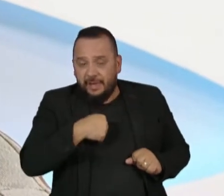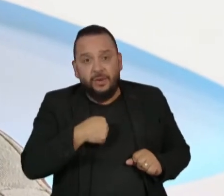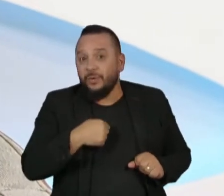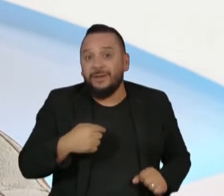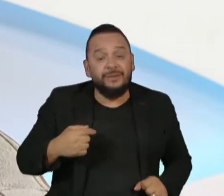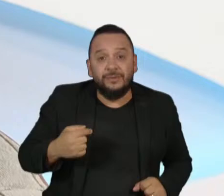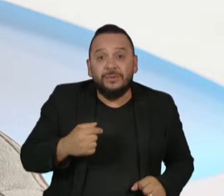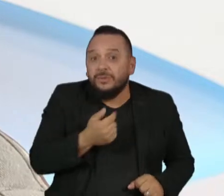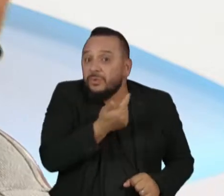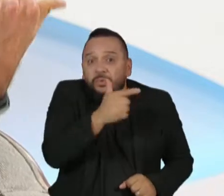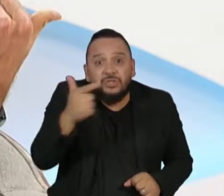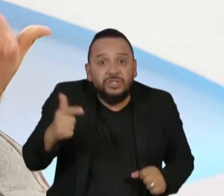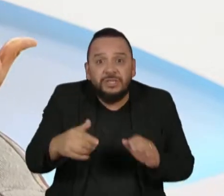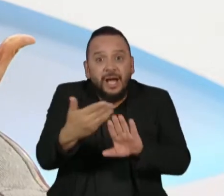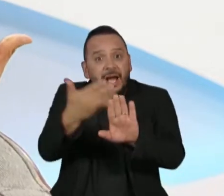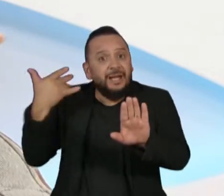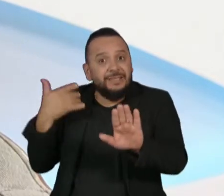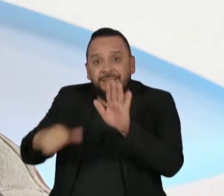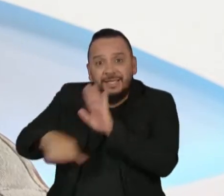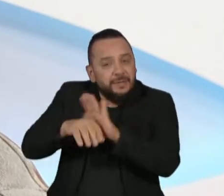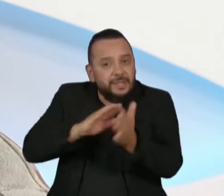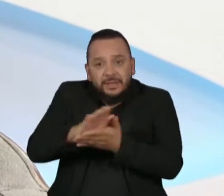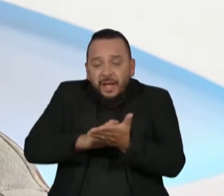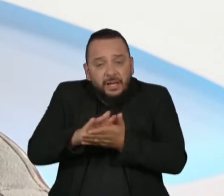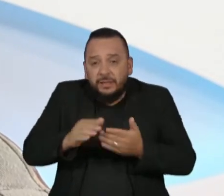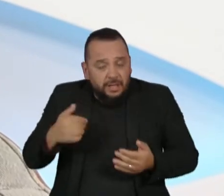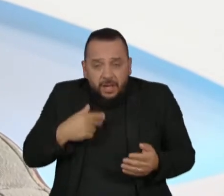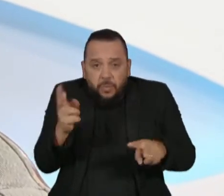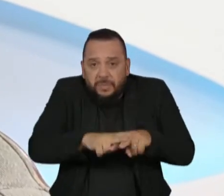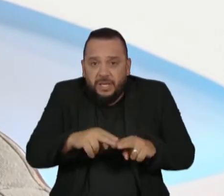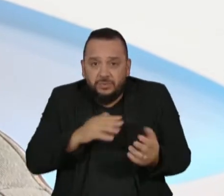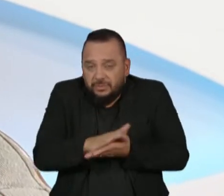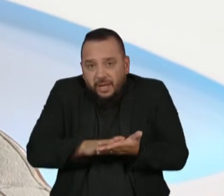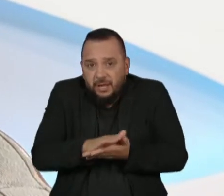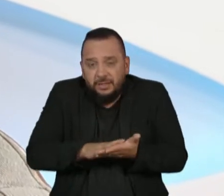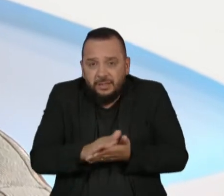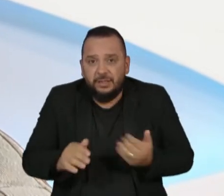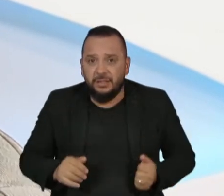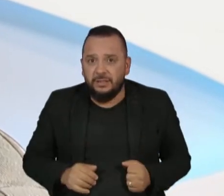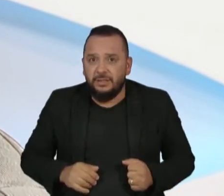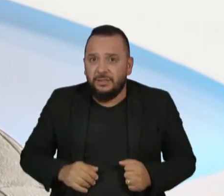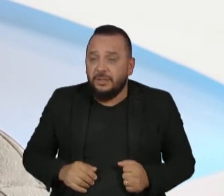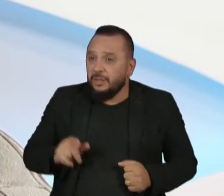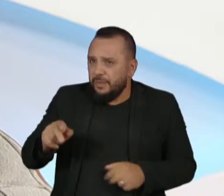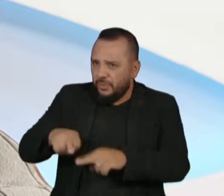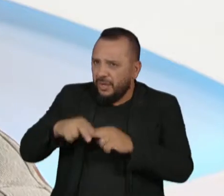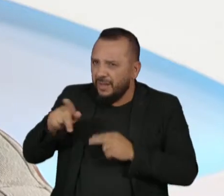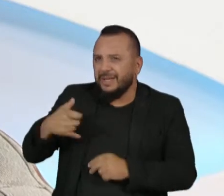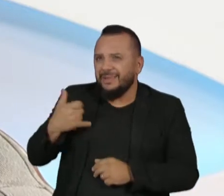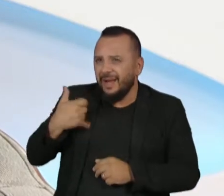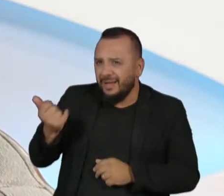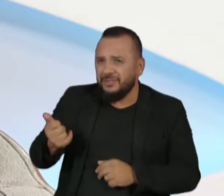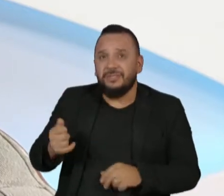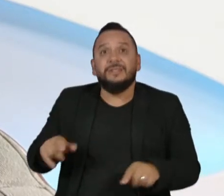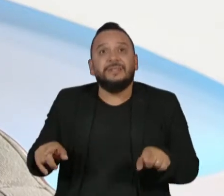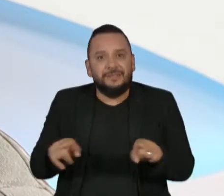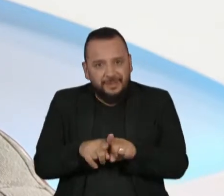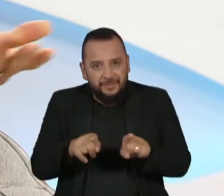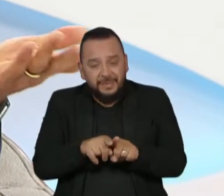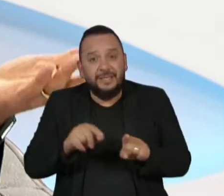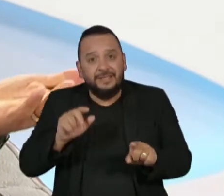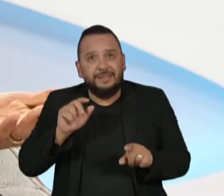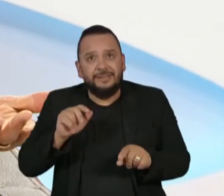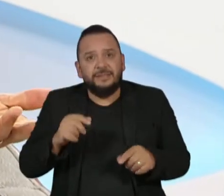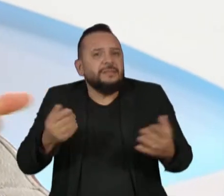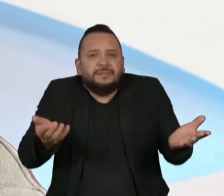tinha nenhum crime na minha vida antes disso. Inclusive, eu não dei conta de ter uma defesa... O senhor prescreveu por causa da idade. É porque se você tiver antecedente,